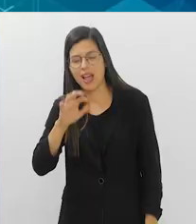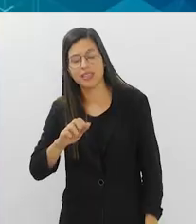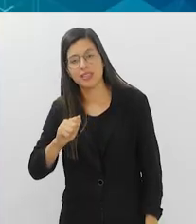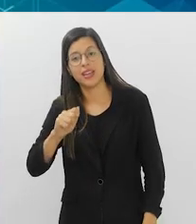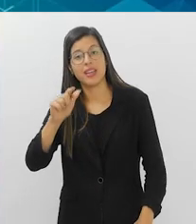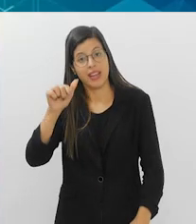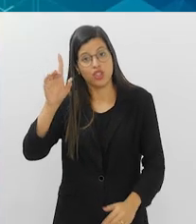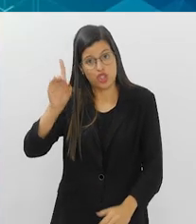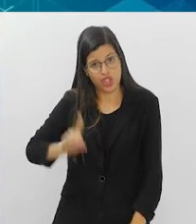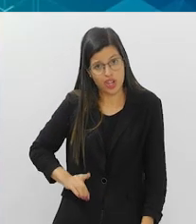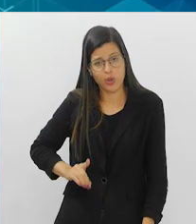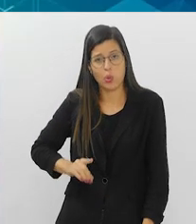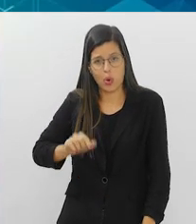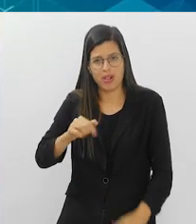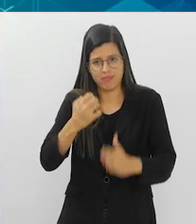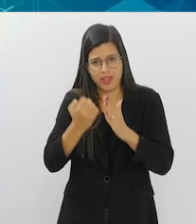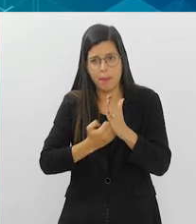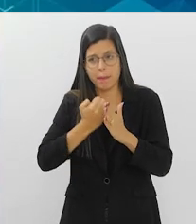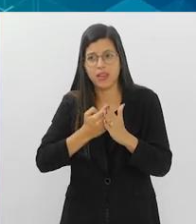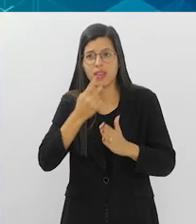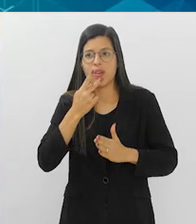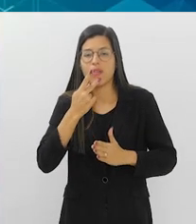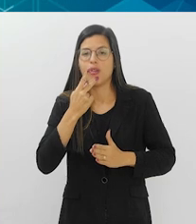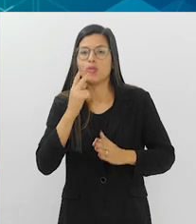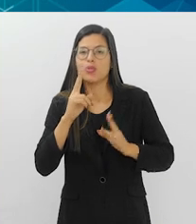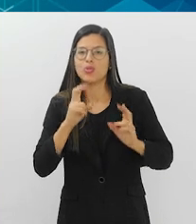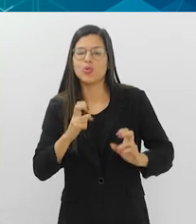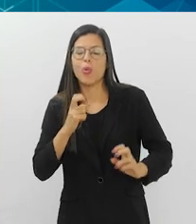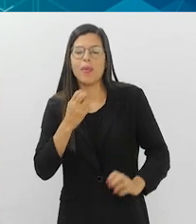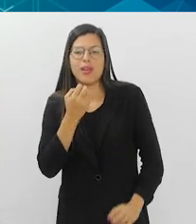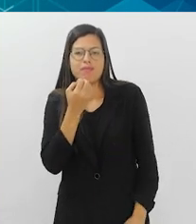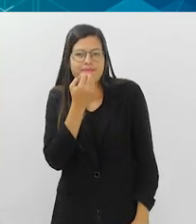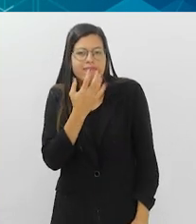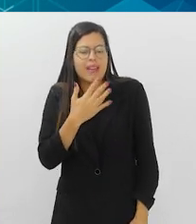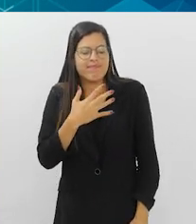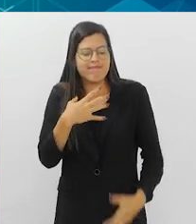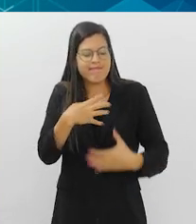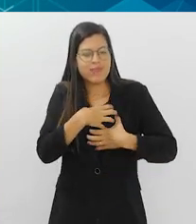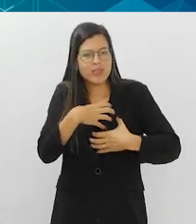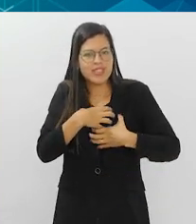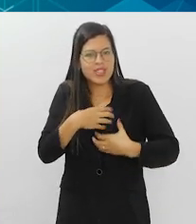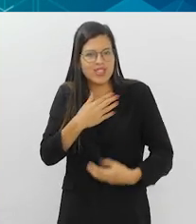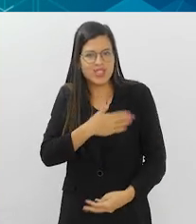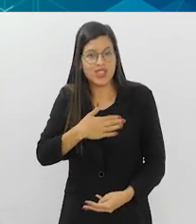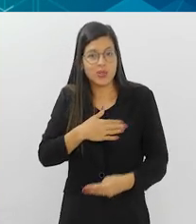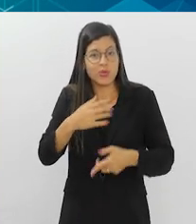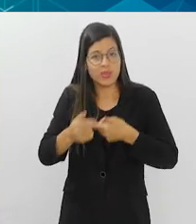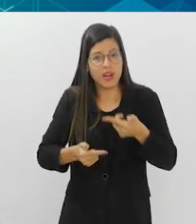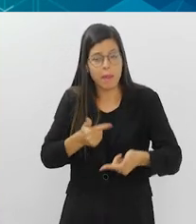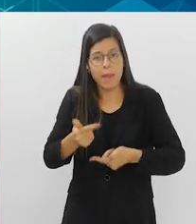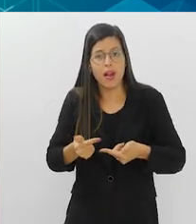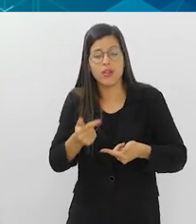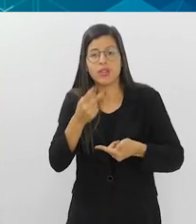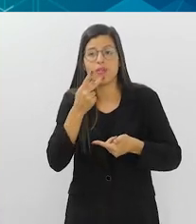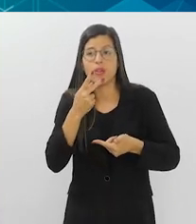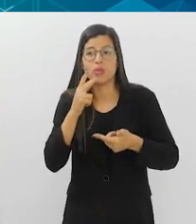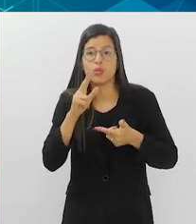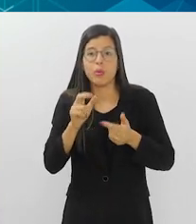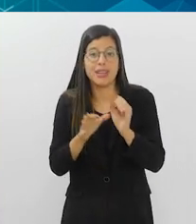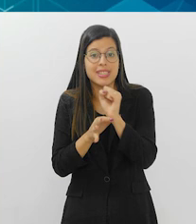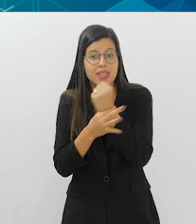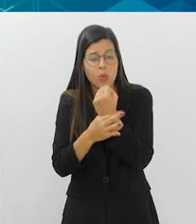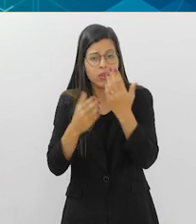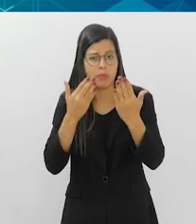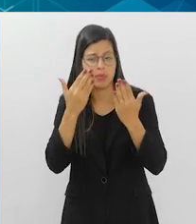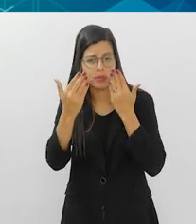da Reconnect, e ela fala muito sobre bem-estar e felicidade no trabalho. E a gente aborda muito essa segurança psicológica, que é criar esse ambiente